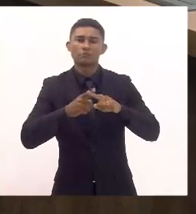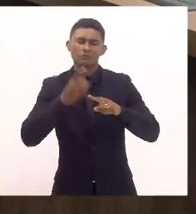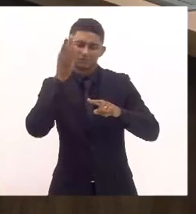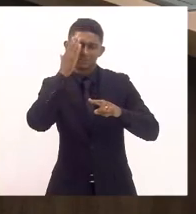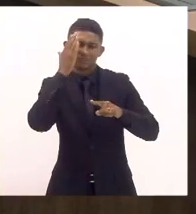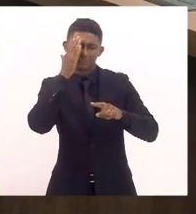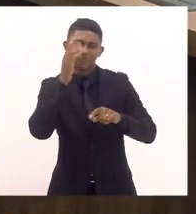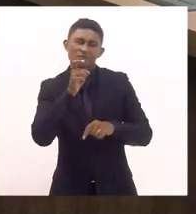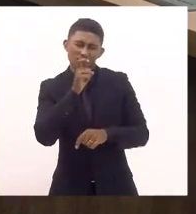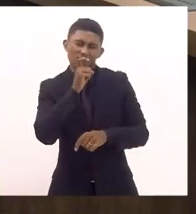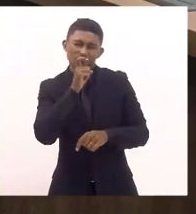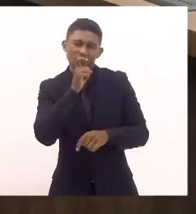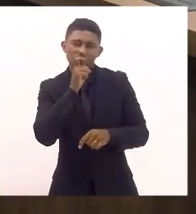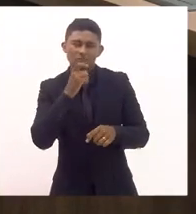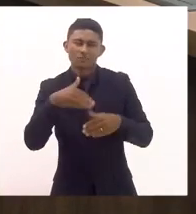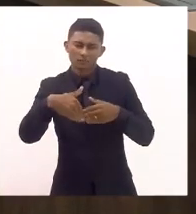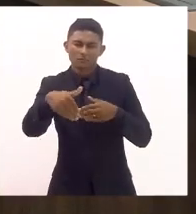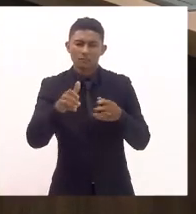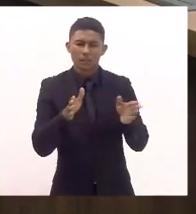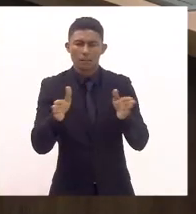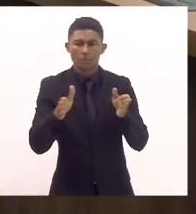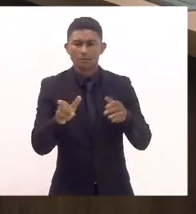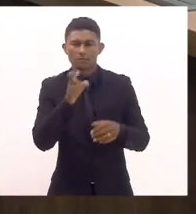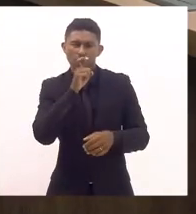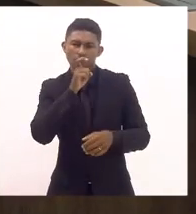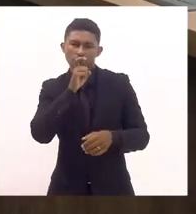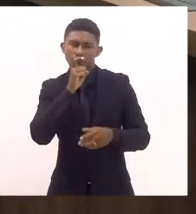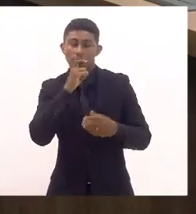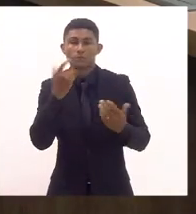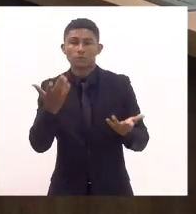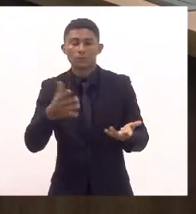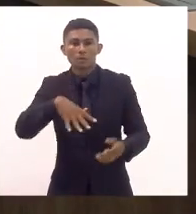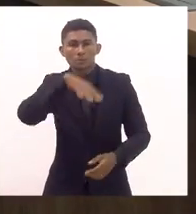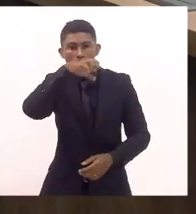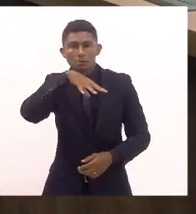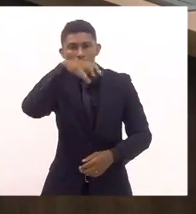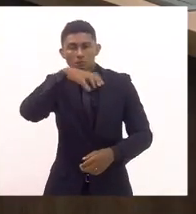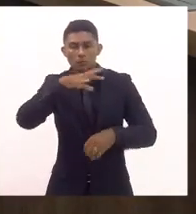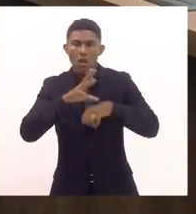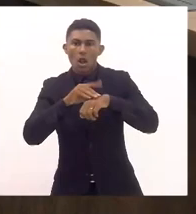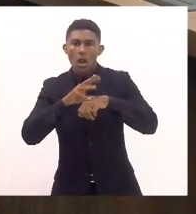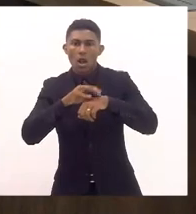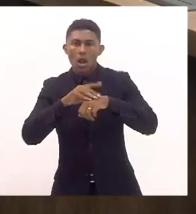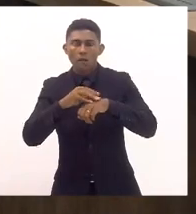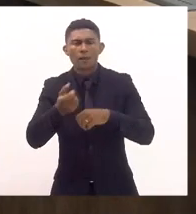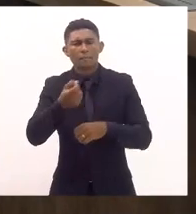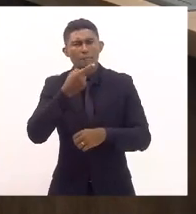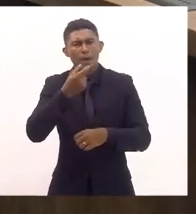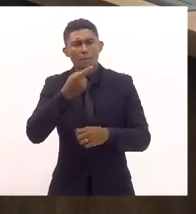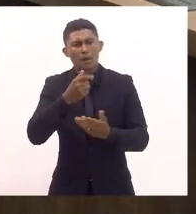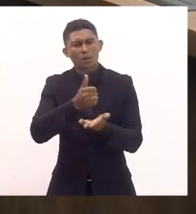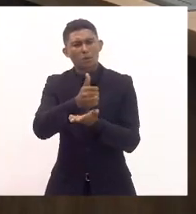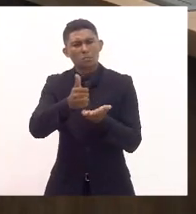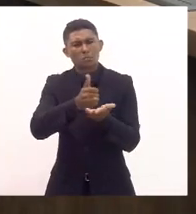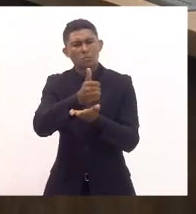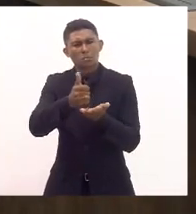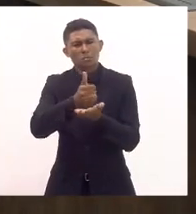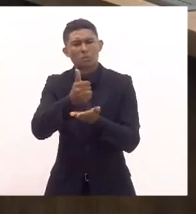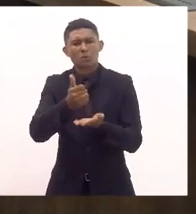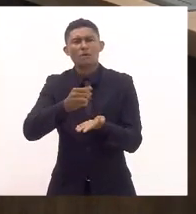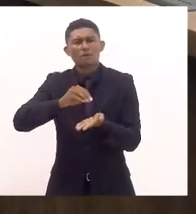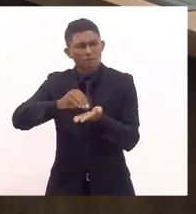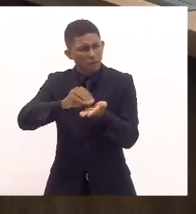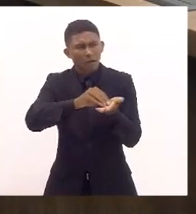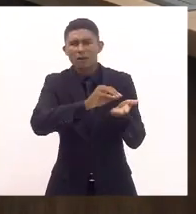gente daqui a pouco chega o inverno aumentando os problemas respiratórios remédios basilares também né É